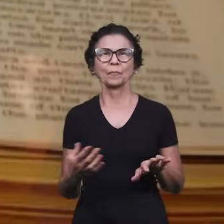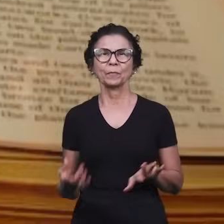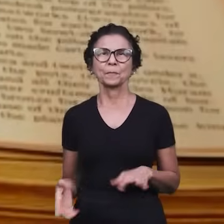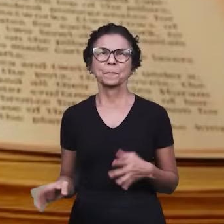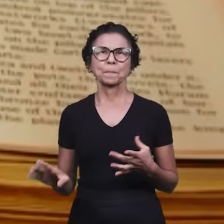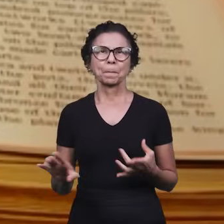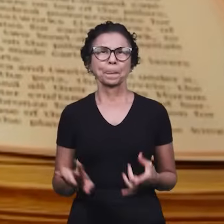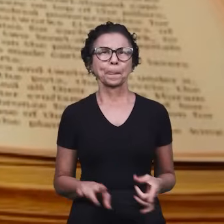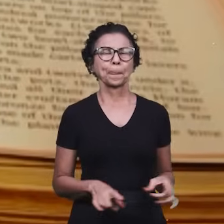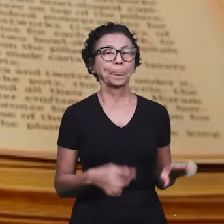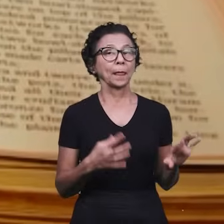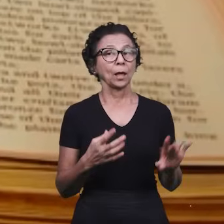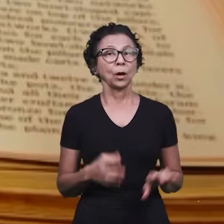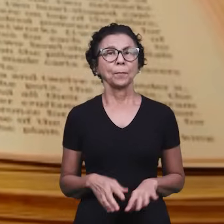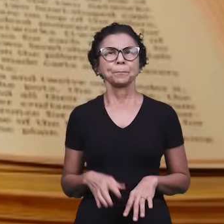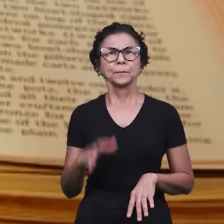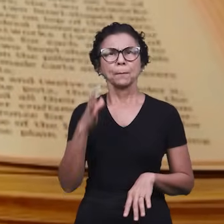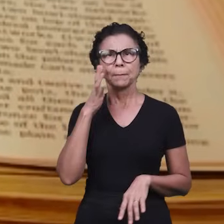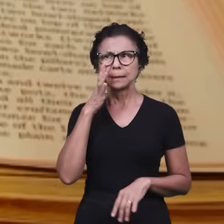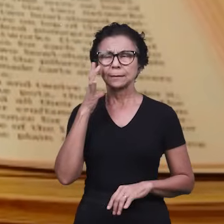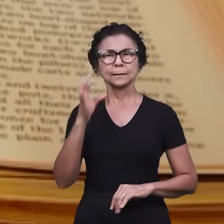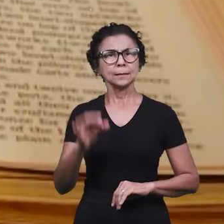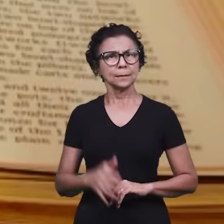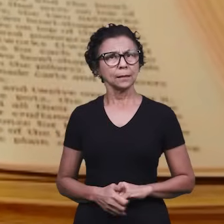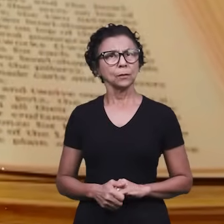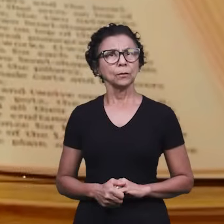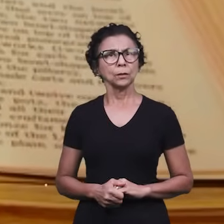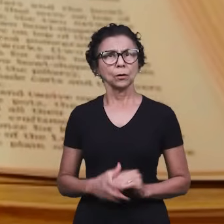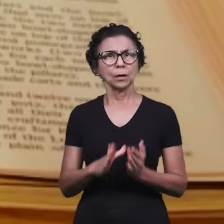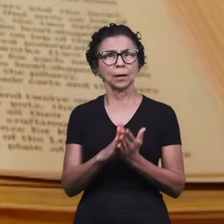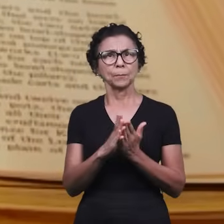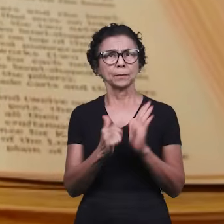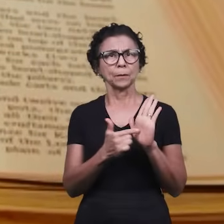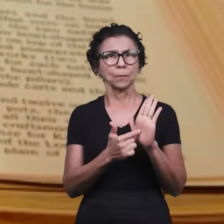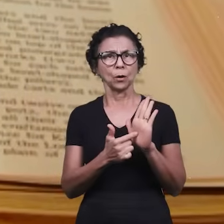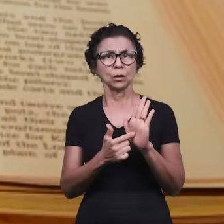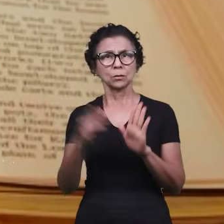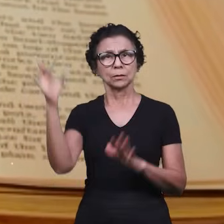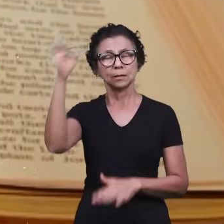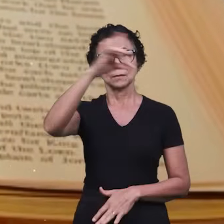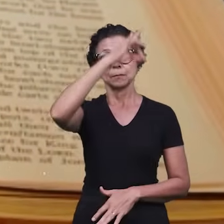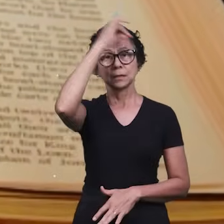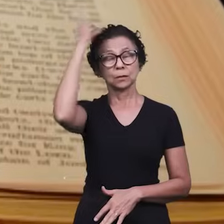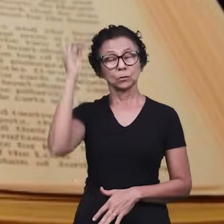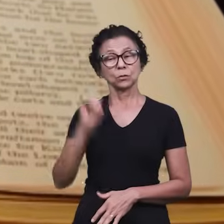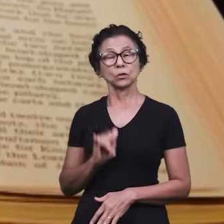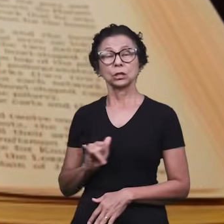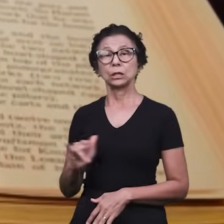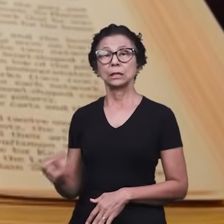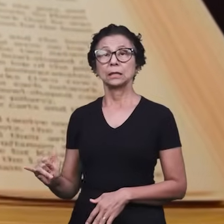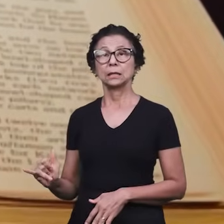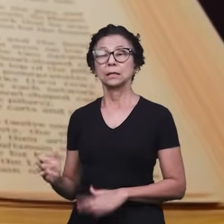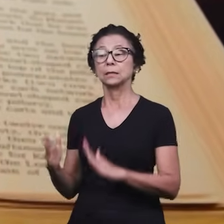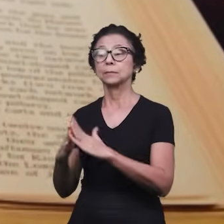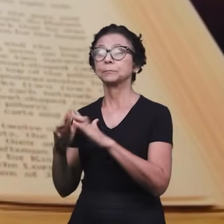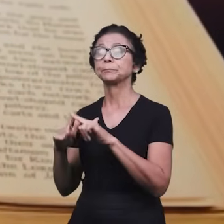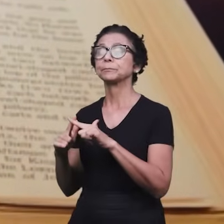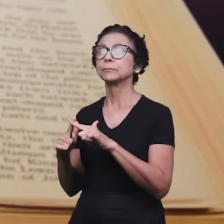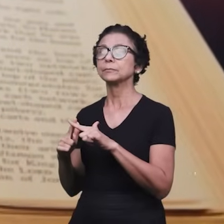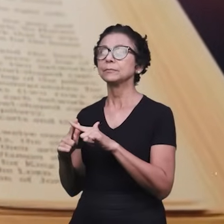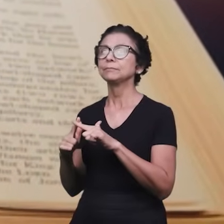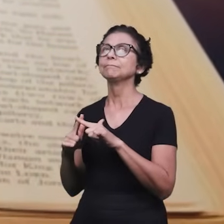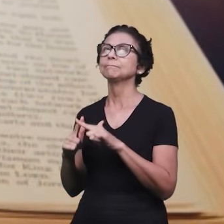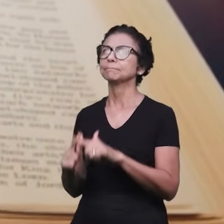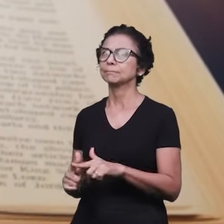tem ouvidos, ouça o que o Espírito diz às igrejas.